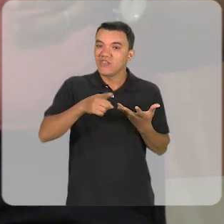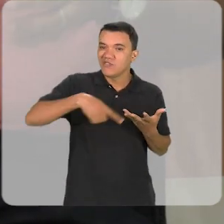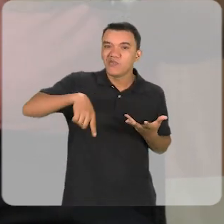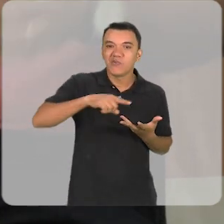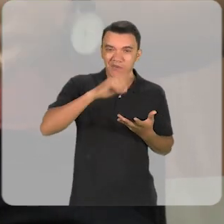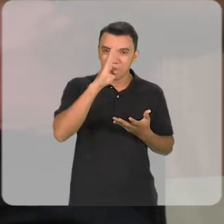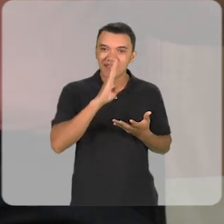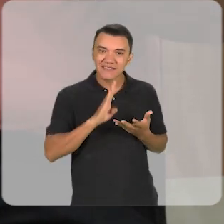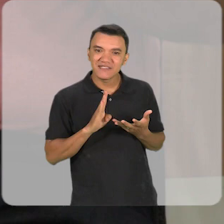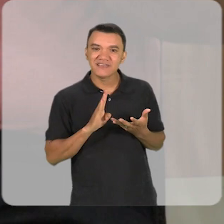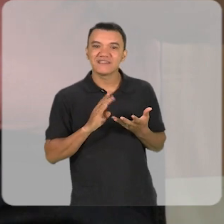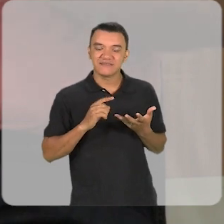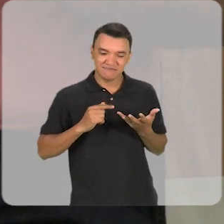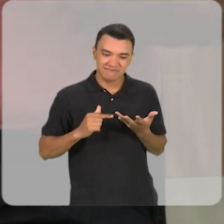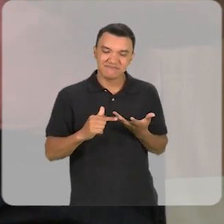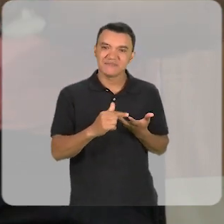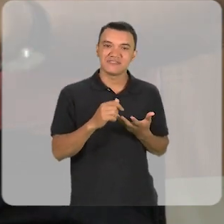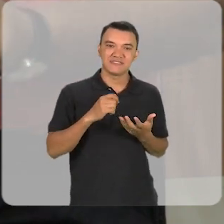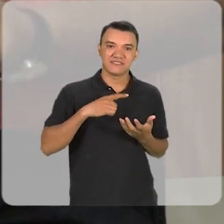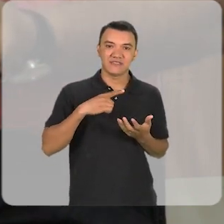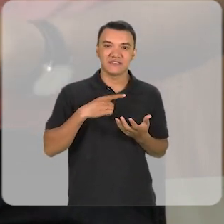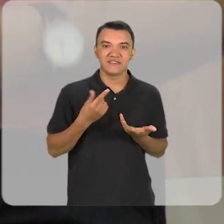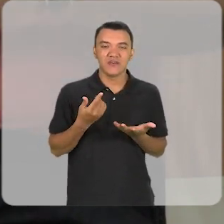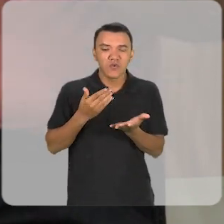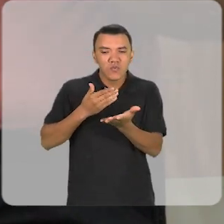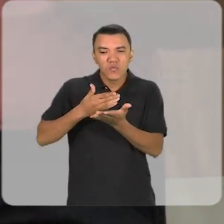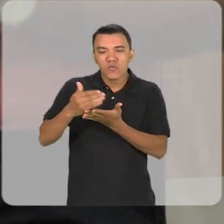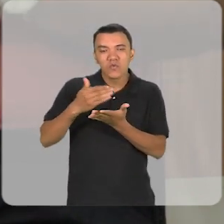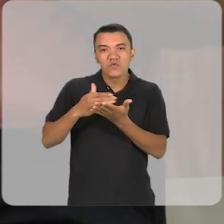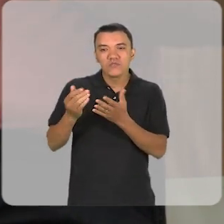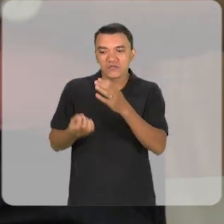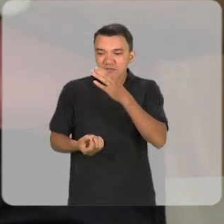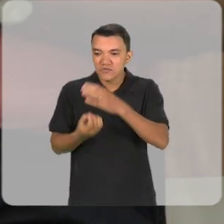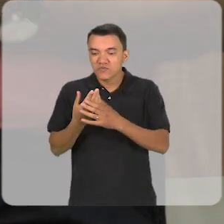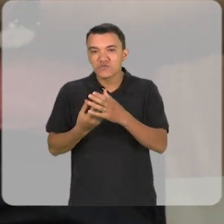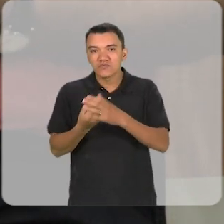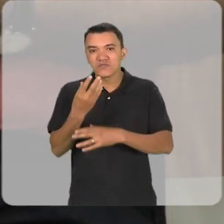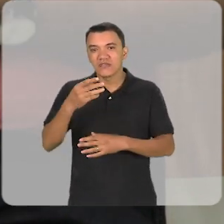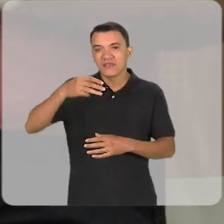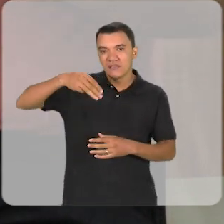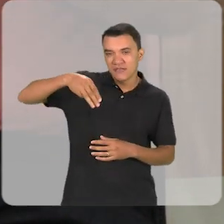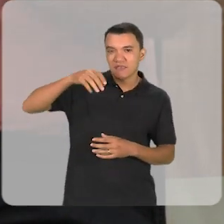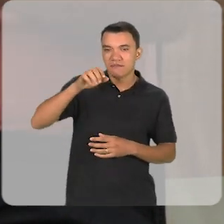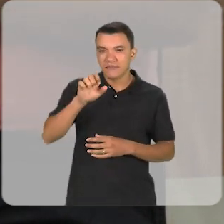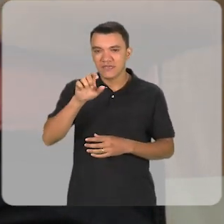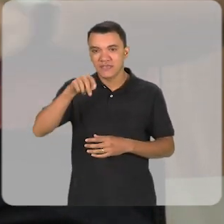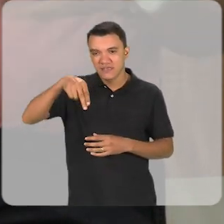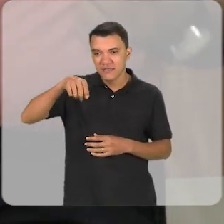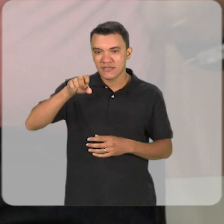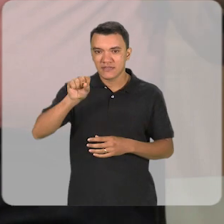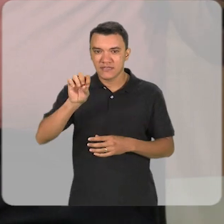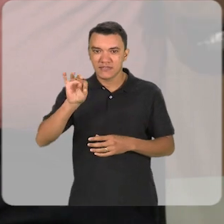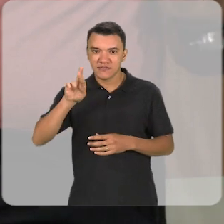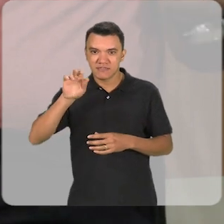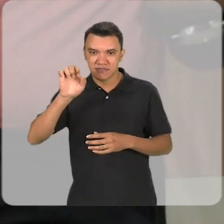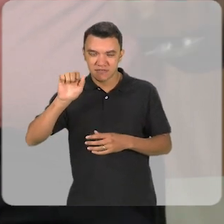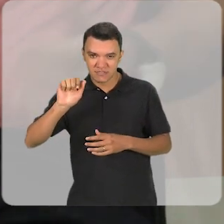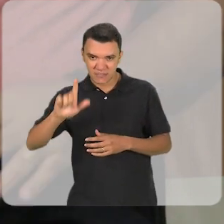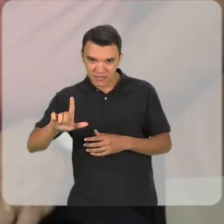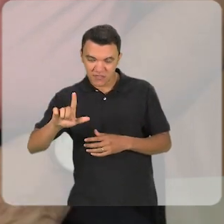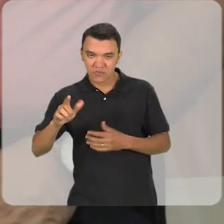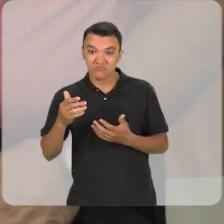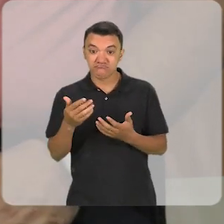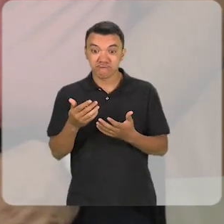brasileiros em si, né? A origem dos menestréis, de fazer composições de repente. Por exemplo, eu